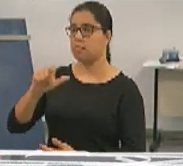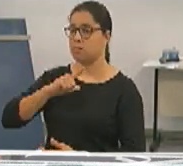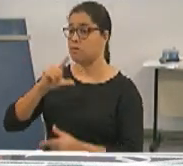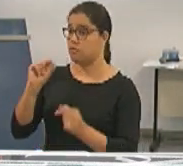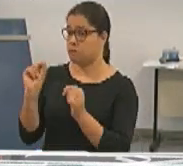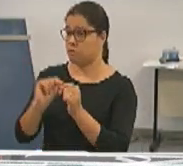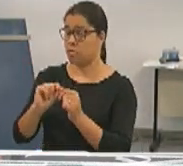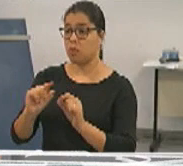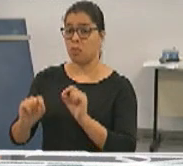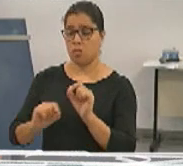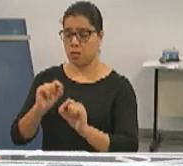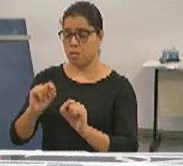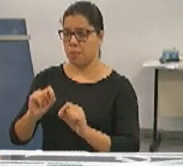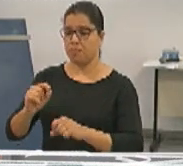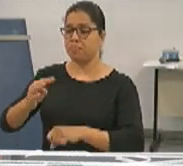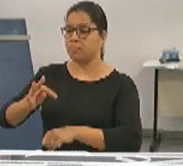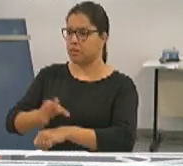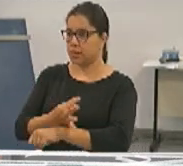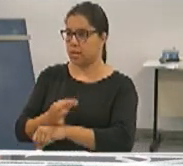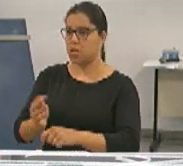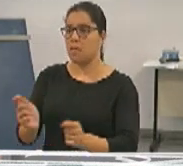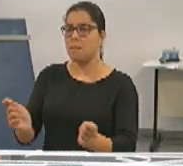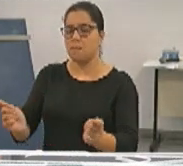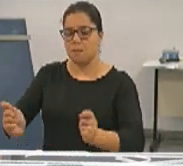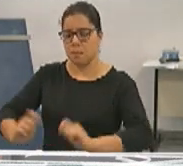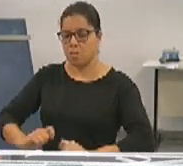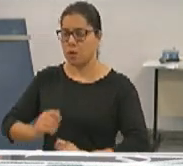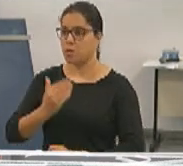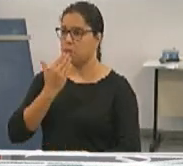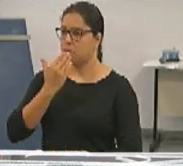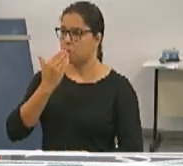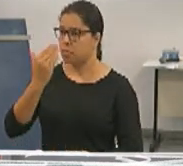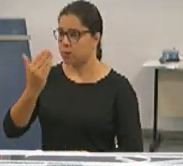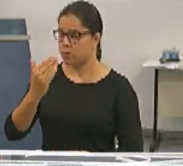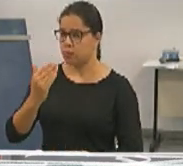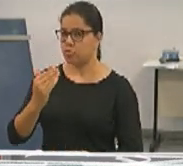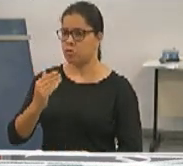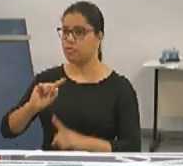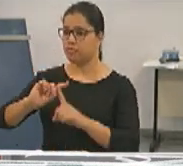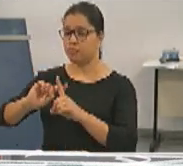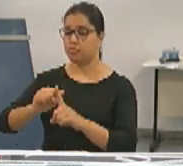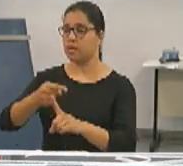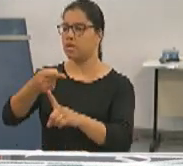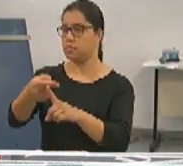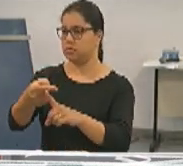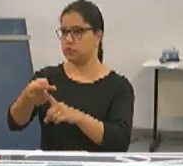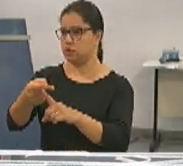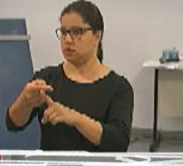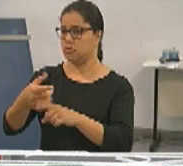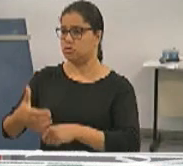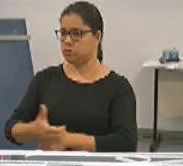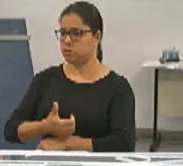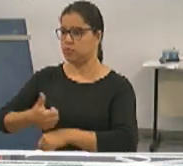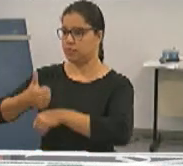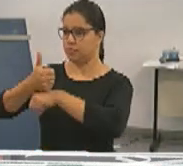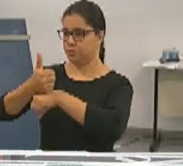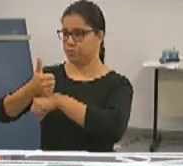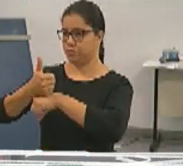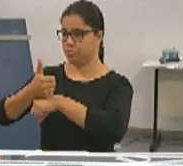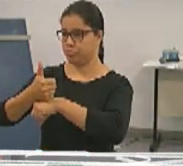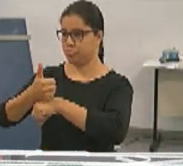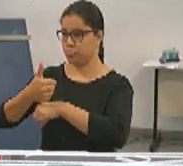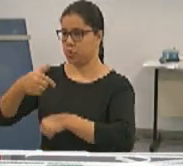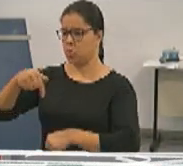a pessoa, o técnico, pode pedir o adicional de qualificação. Ele não